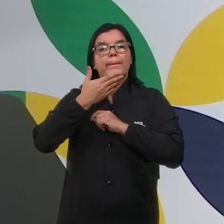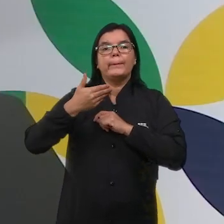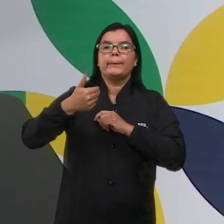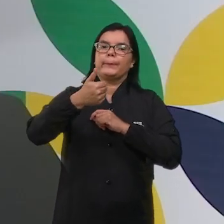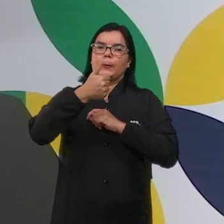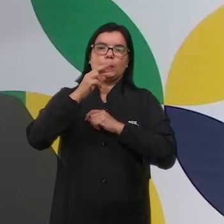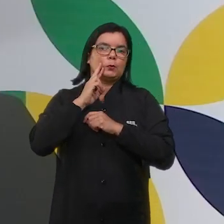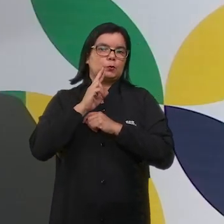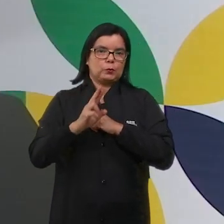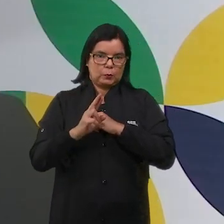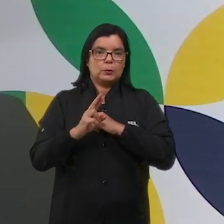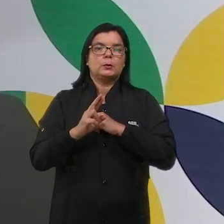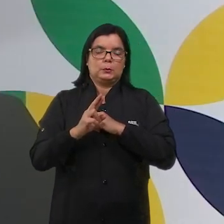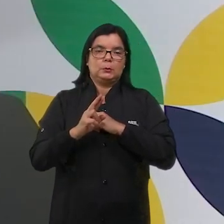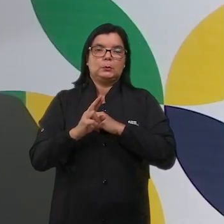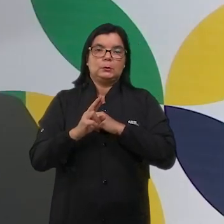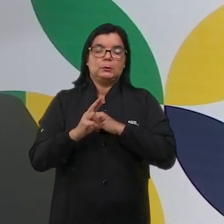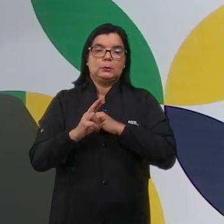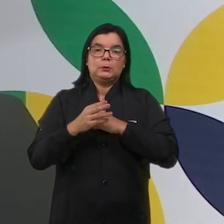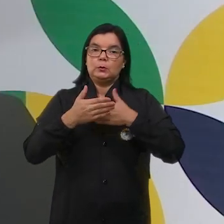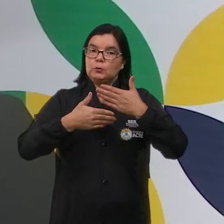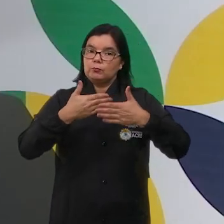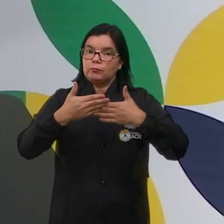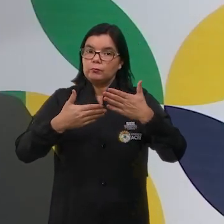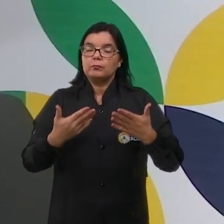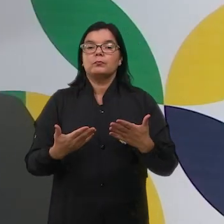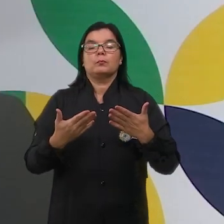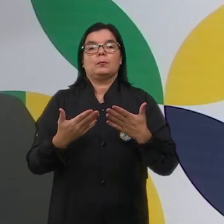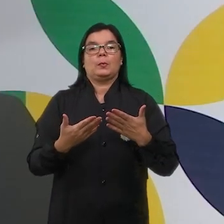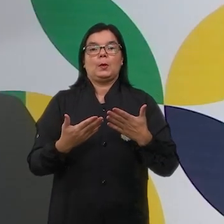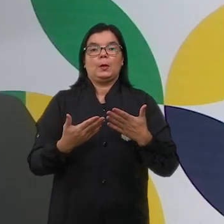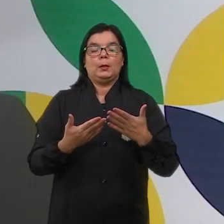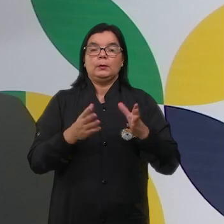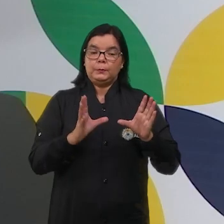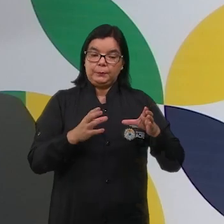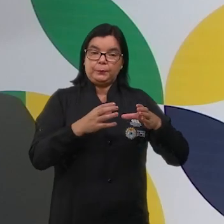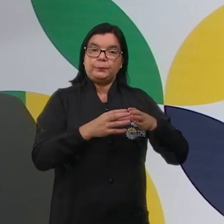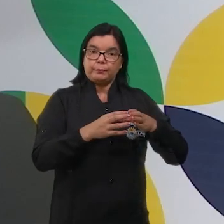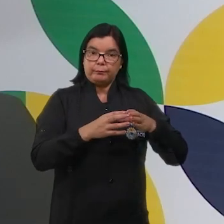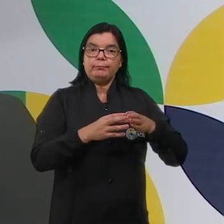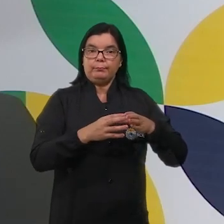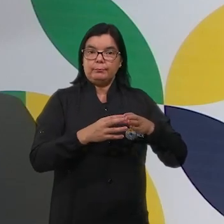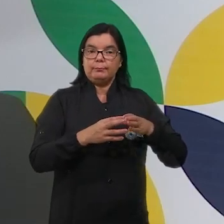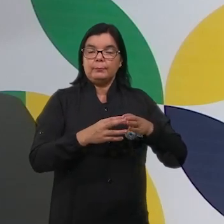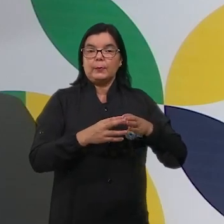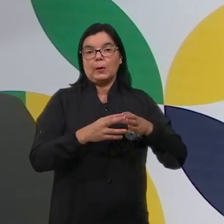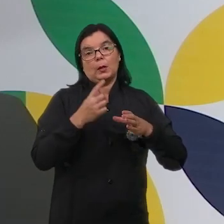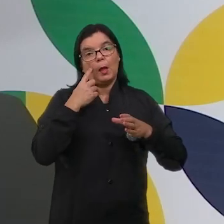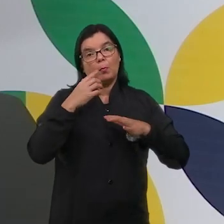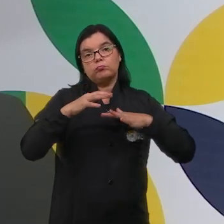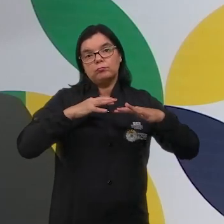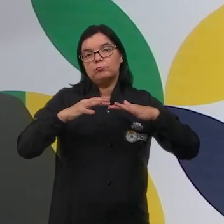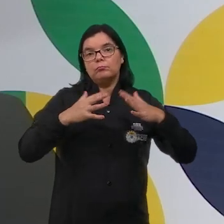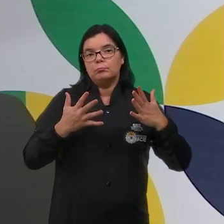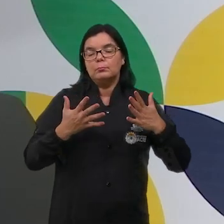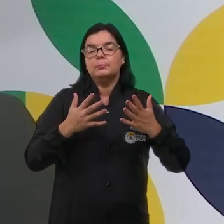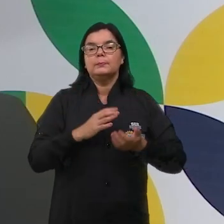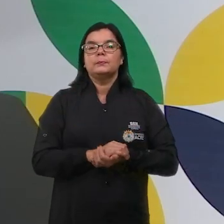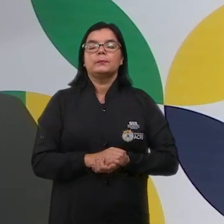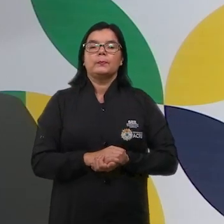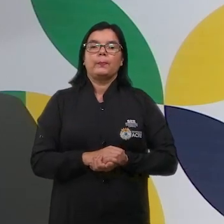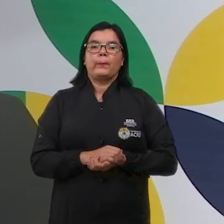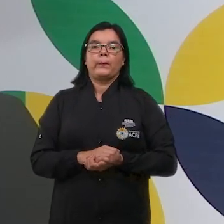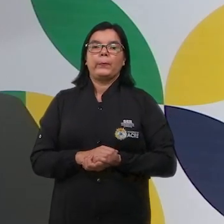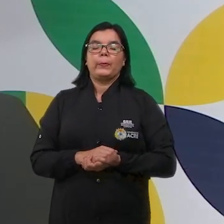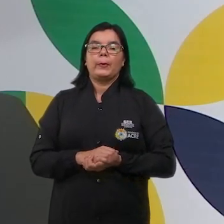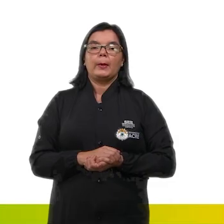melhor resultado. Nesse elemento aqui, nessa categoria, seria um resultado da movimentação, o mecânico, que é o movimentar,